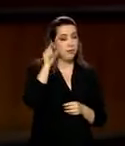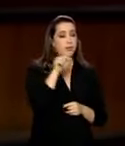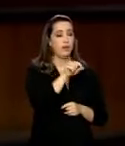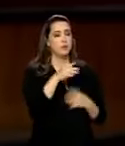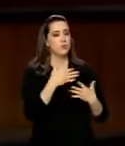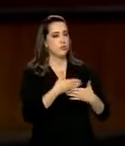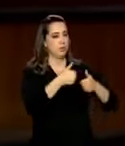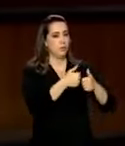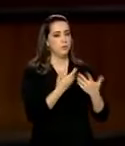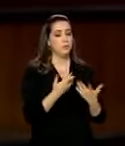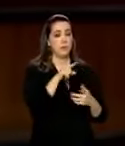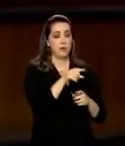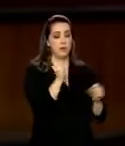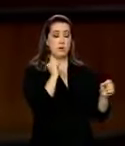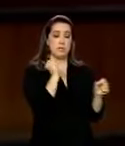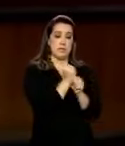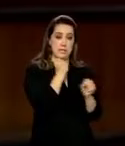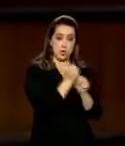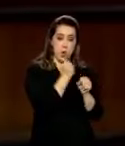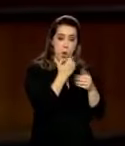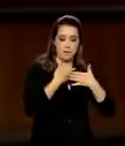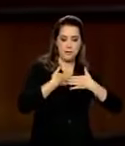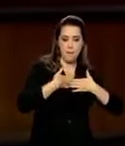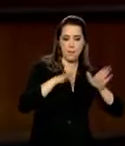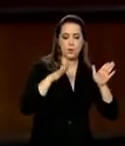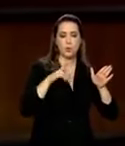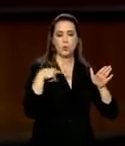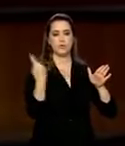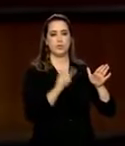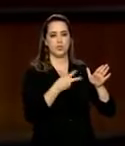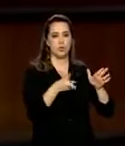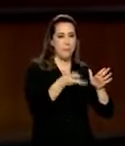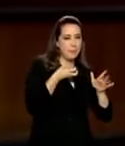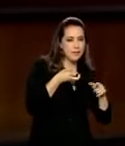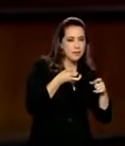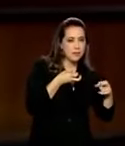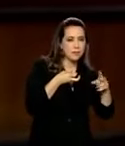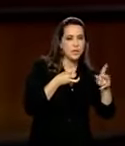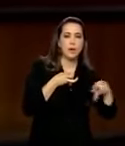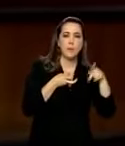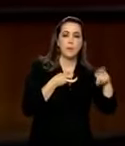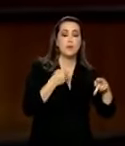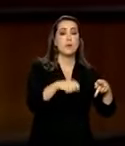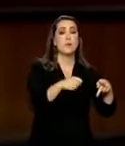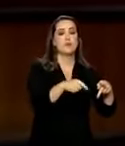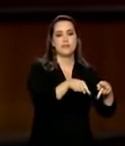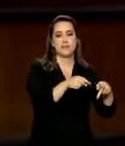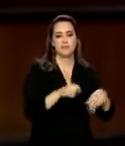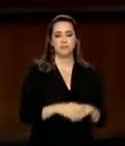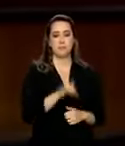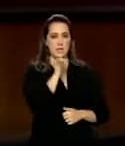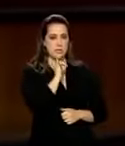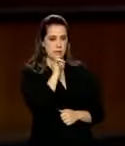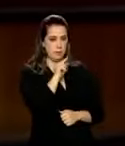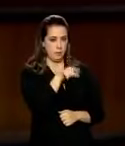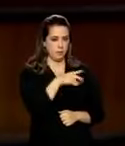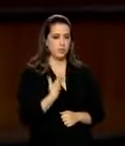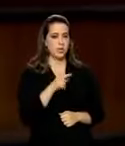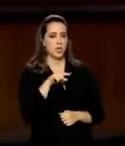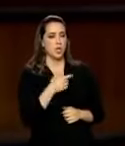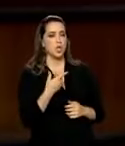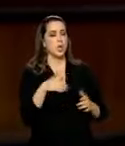Então, nessas obras, né, nessas inaugurações, a gente ouve a população do que eles precisam. Por exemplo, numa das paradas inopinadas que eu